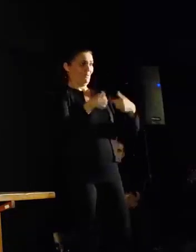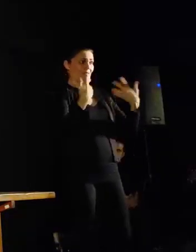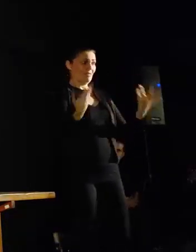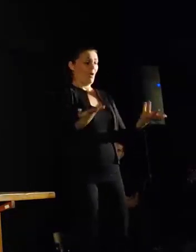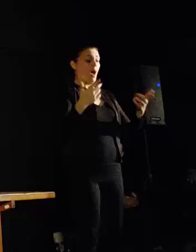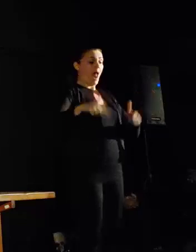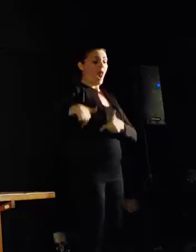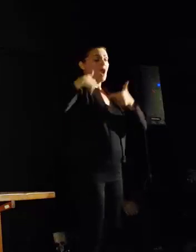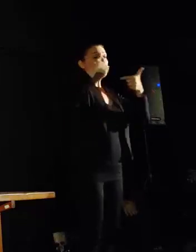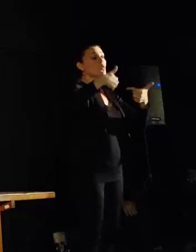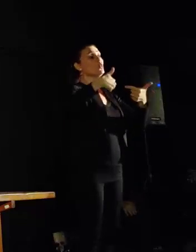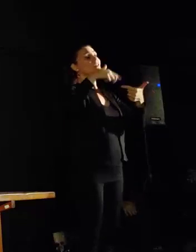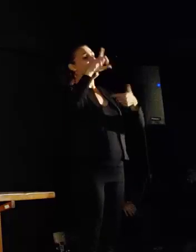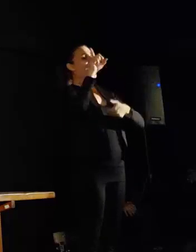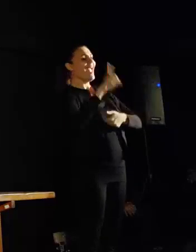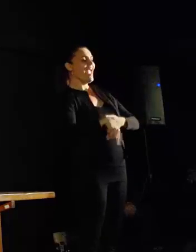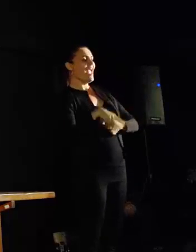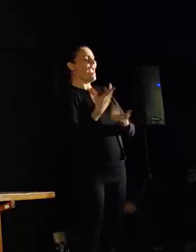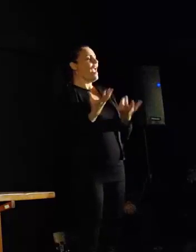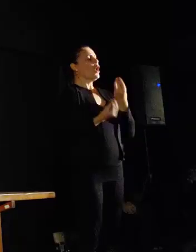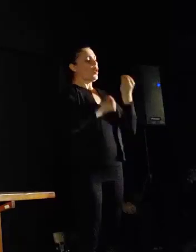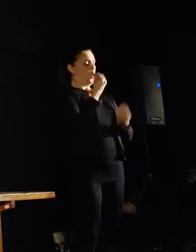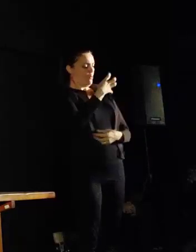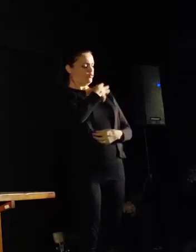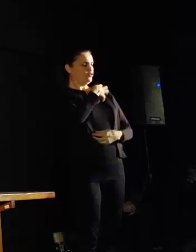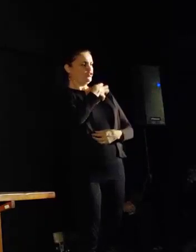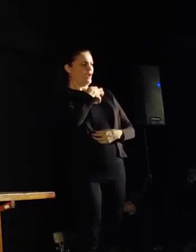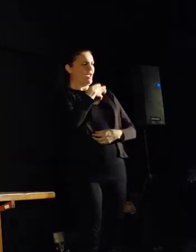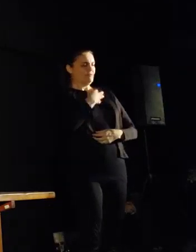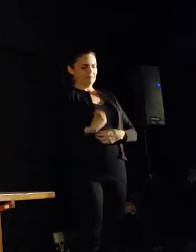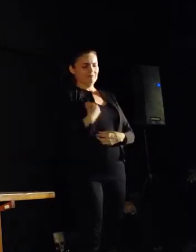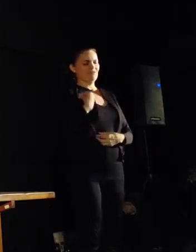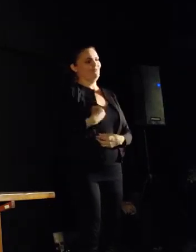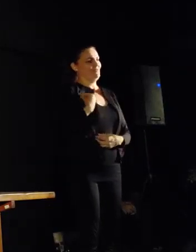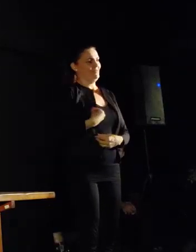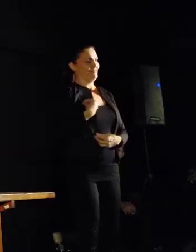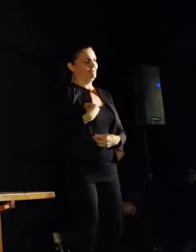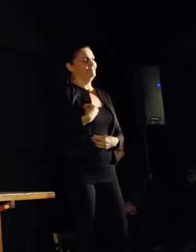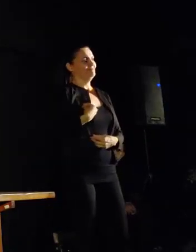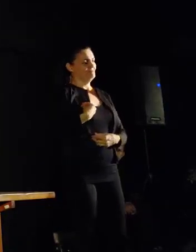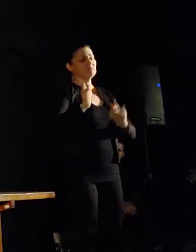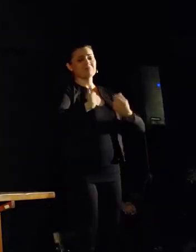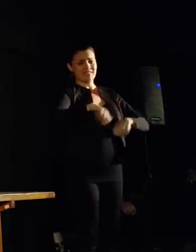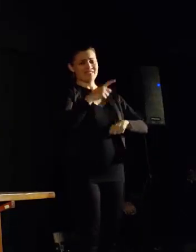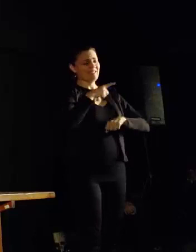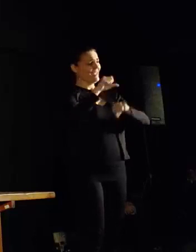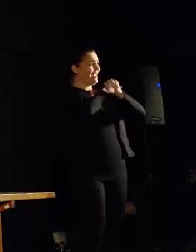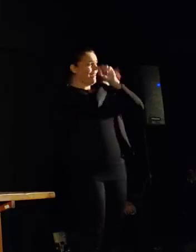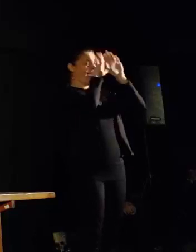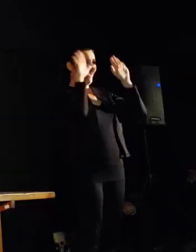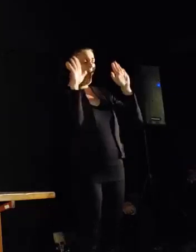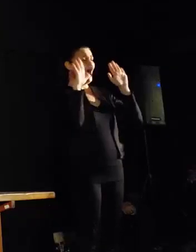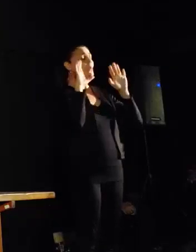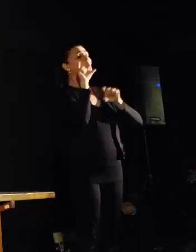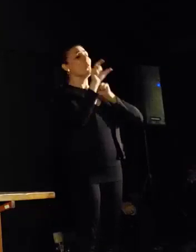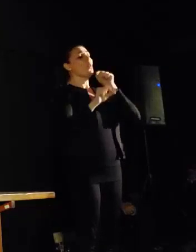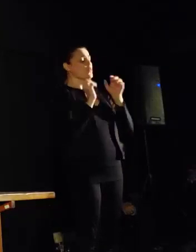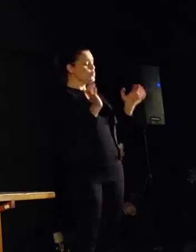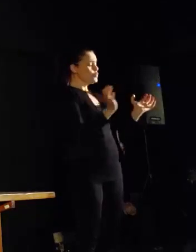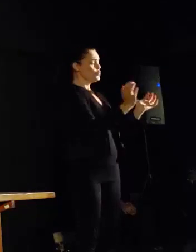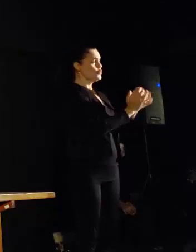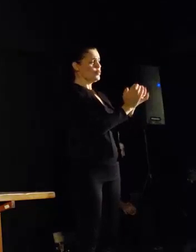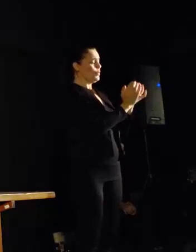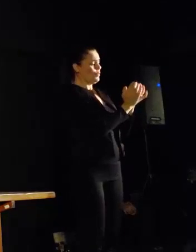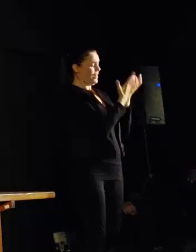vida. Isso é importante ter clareza. Certo? Mas o que para eles é insuportável é a maneira como nós